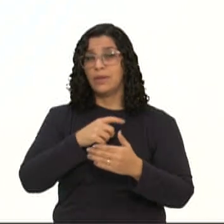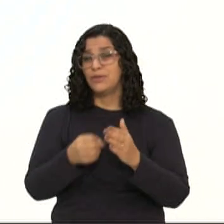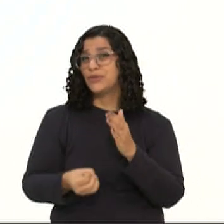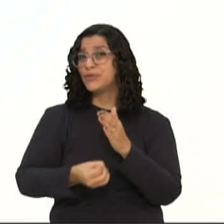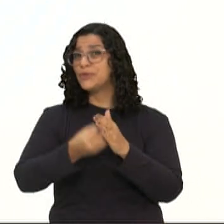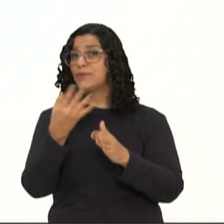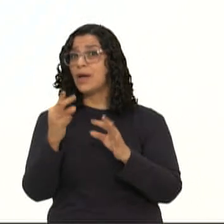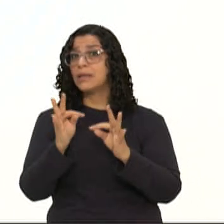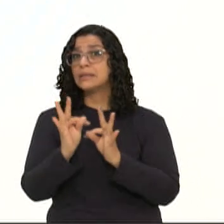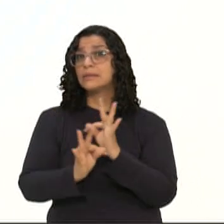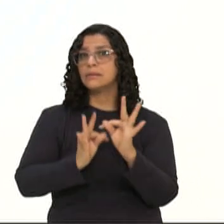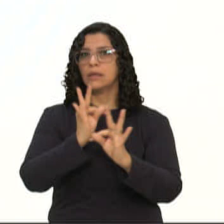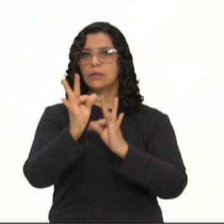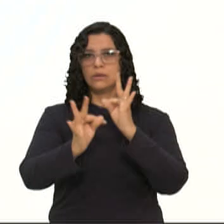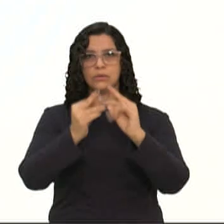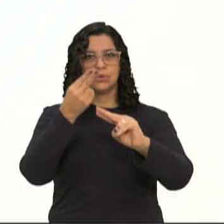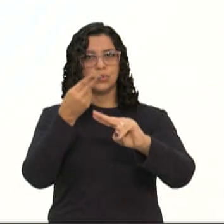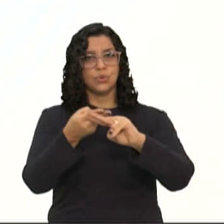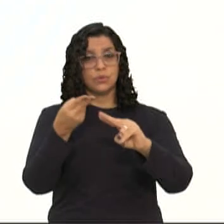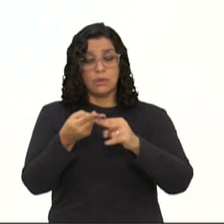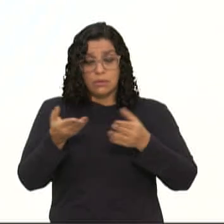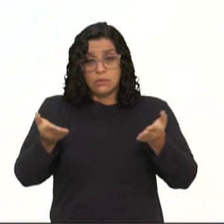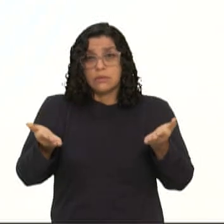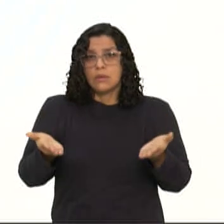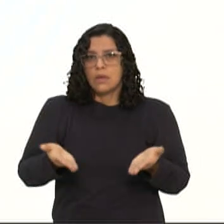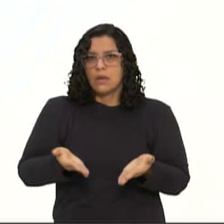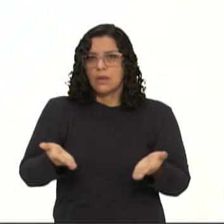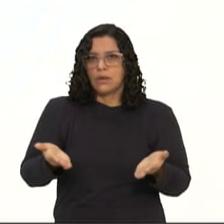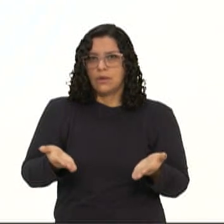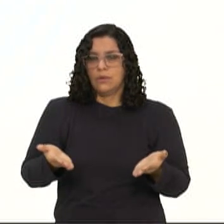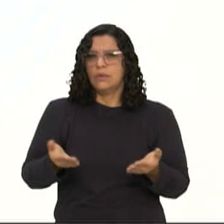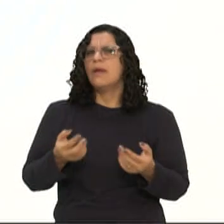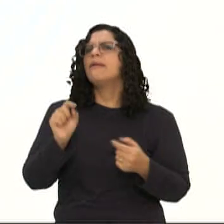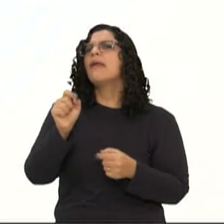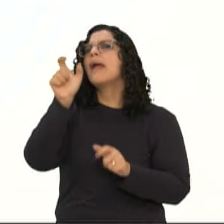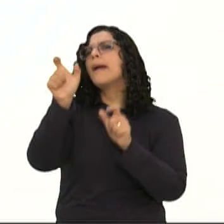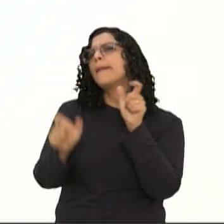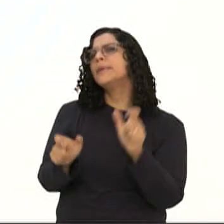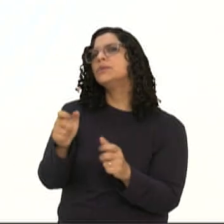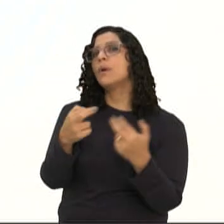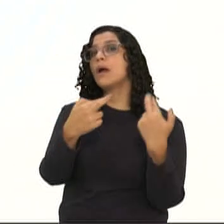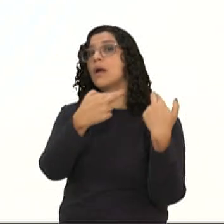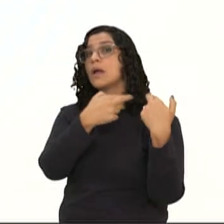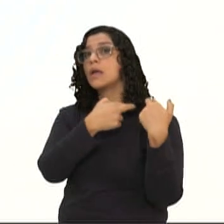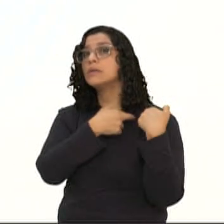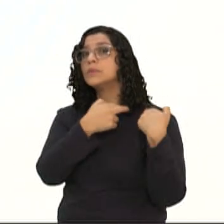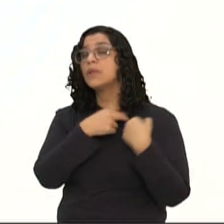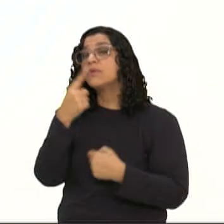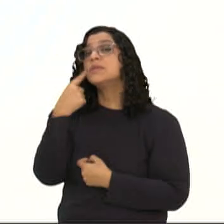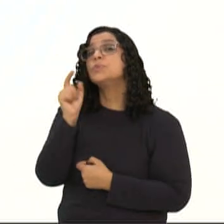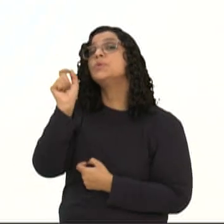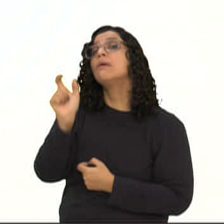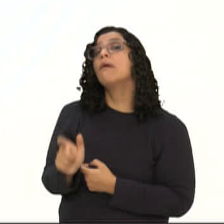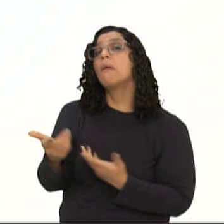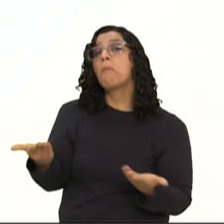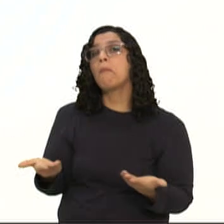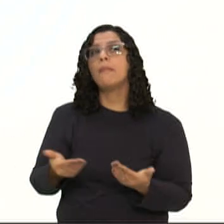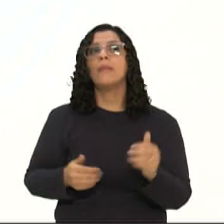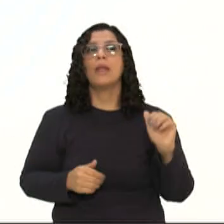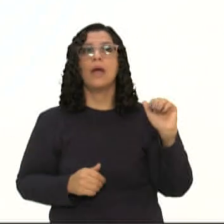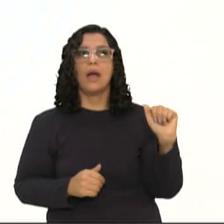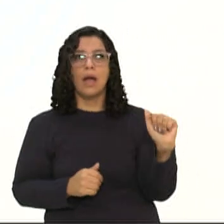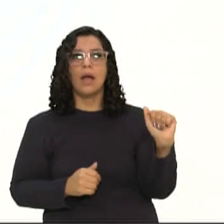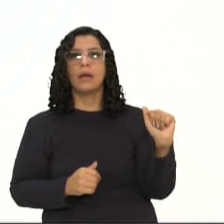inúmeras tecnologias utilizadas atualmente. O responsável por essa unificação foi letra